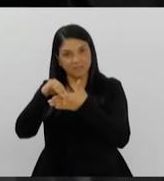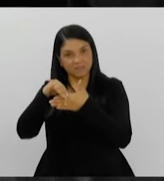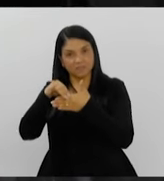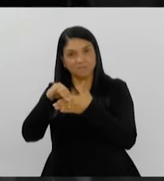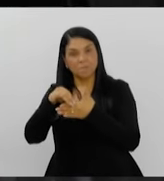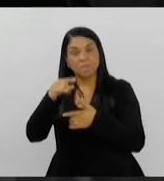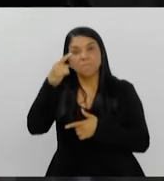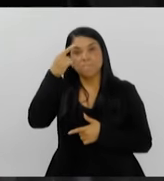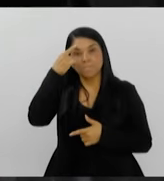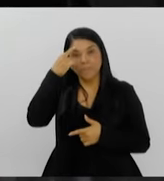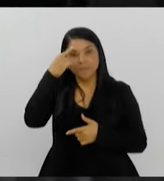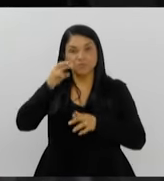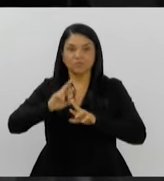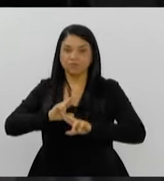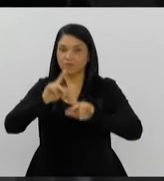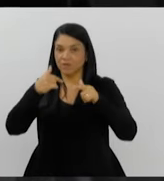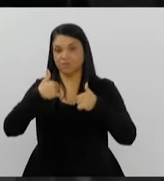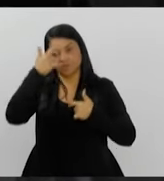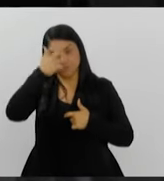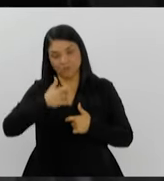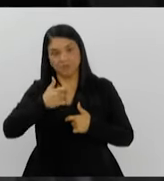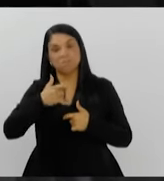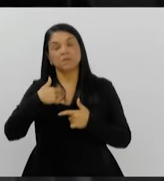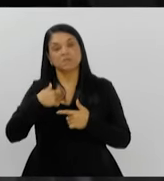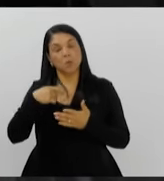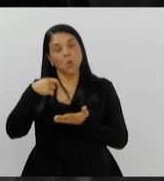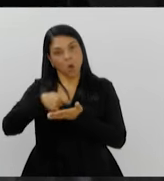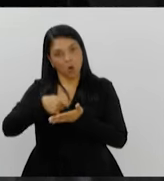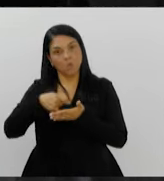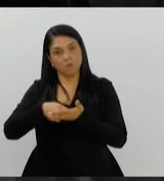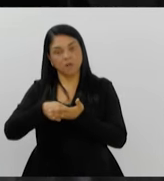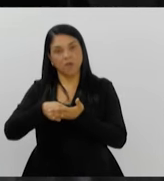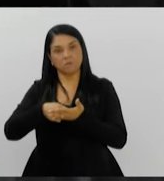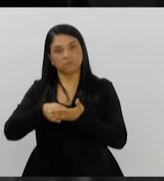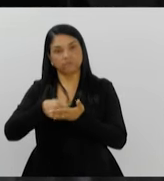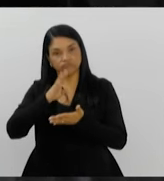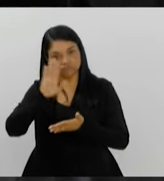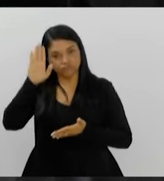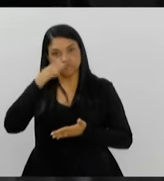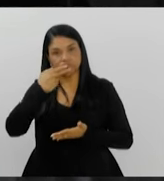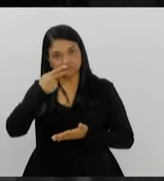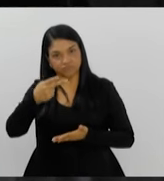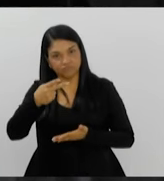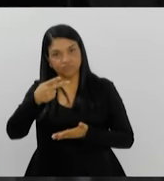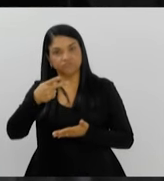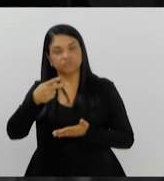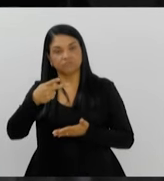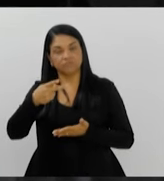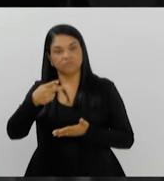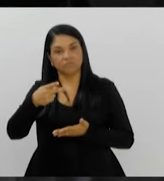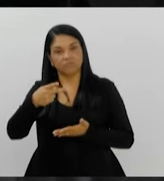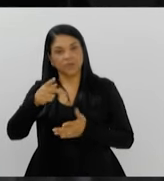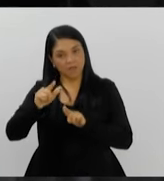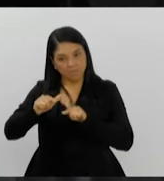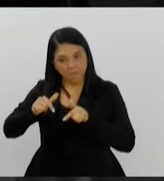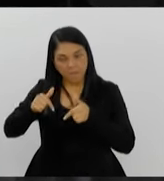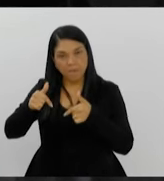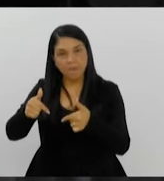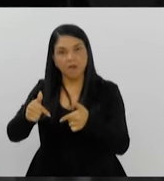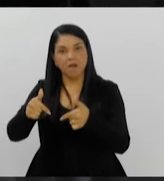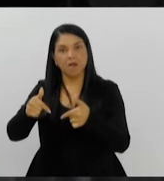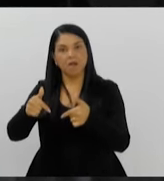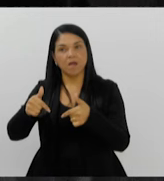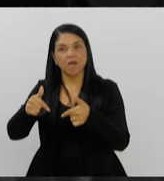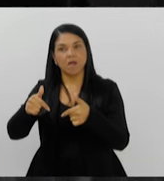pensam tudo diferente do que eu penso Mas eu sou obrigado também a confessar que eu nunca vi uma uma atividade dessa forma Por